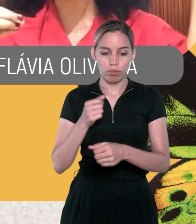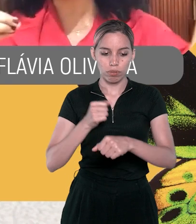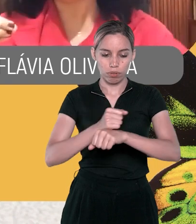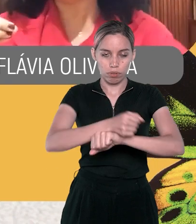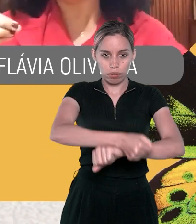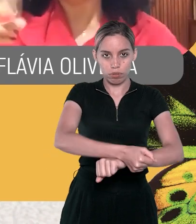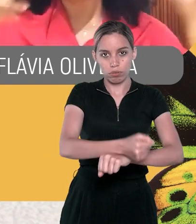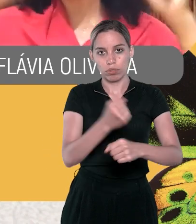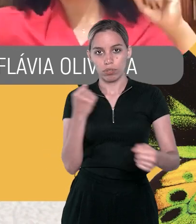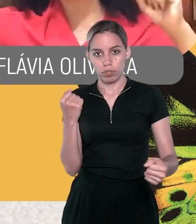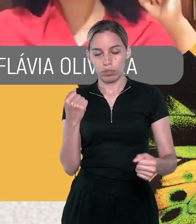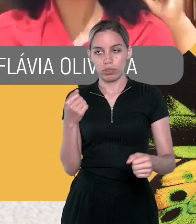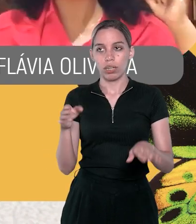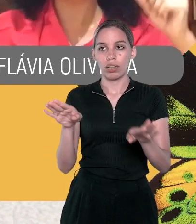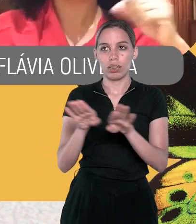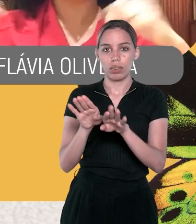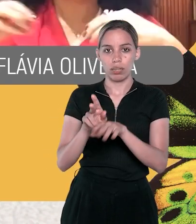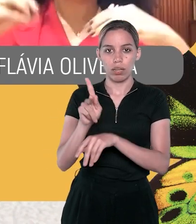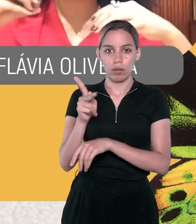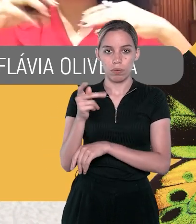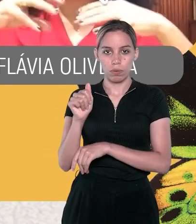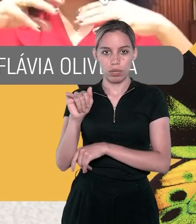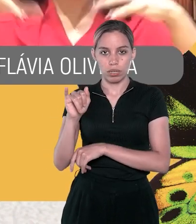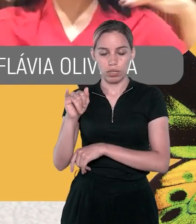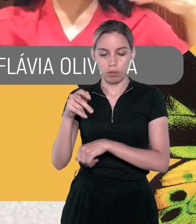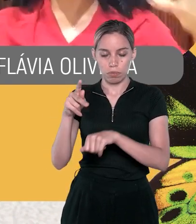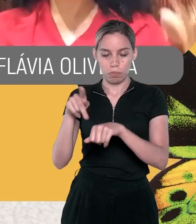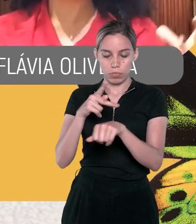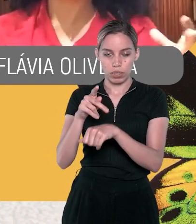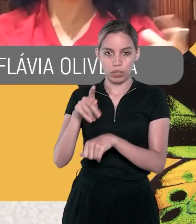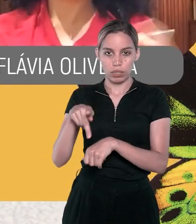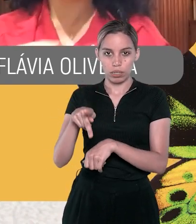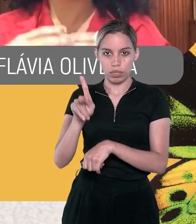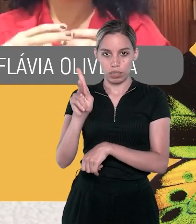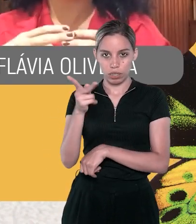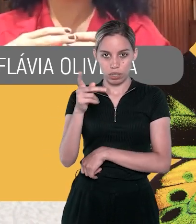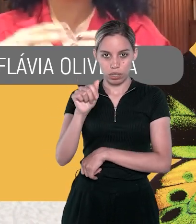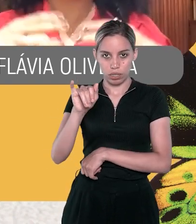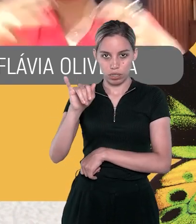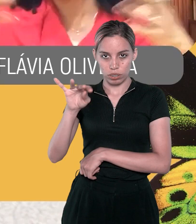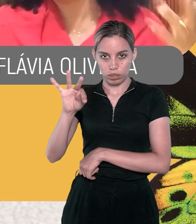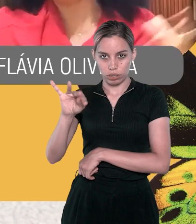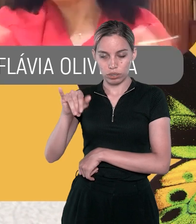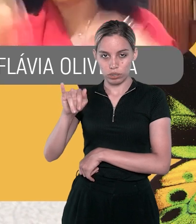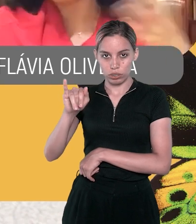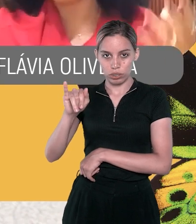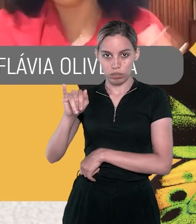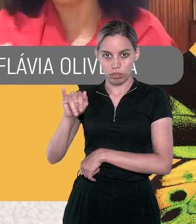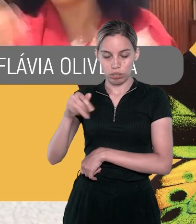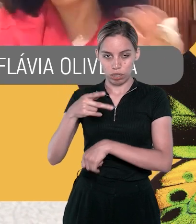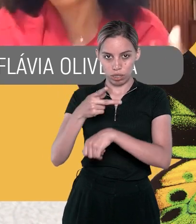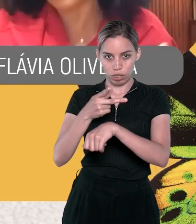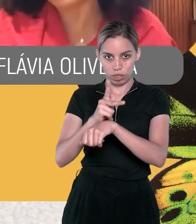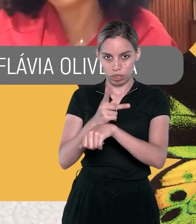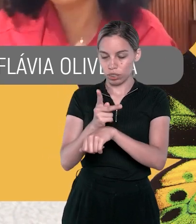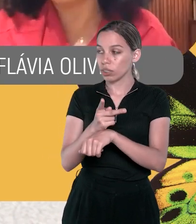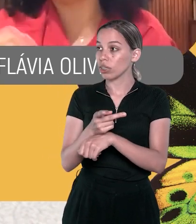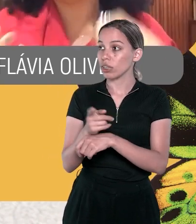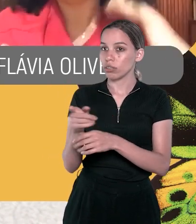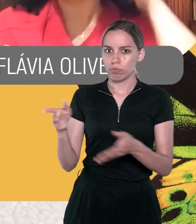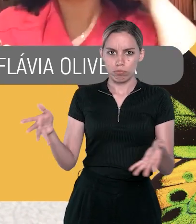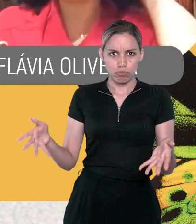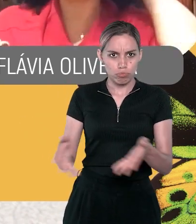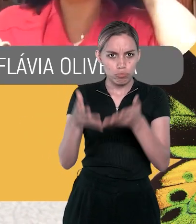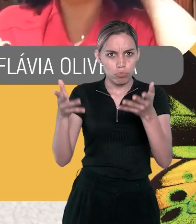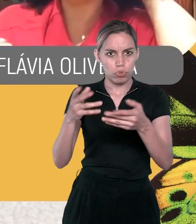o Haiti influenciou, claro, inspirou o movimento